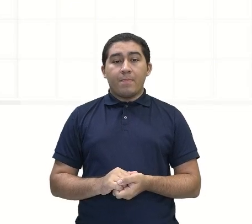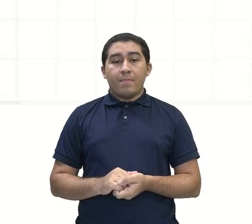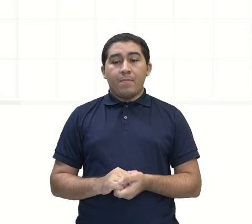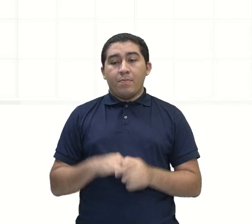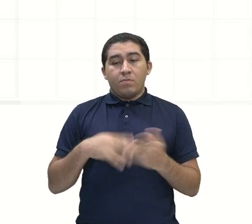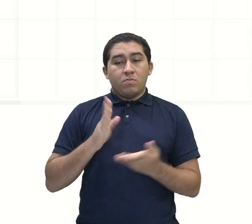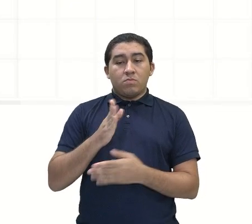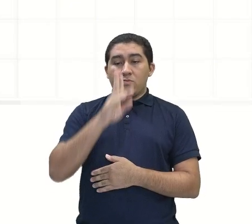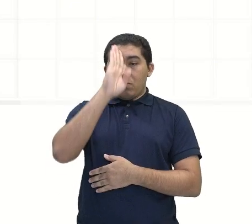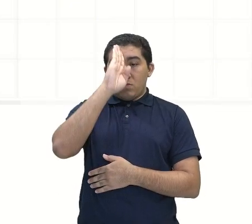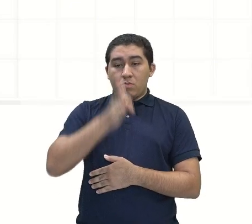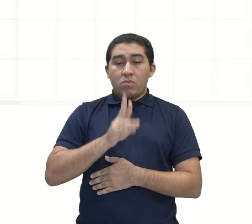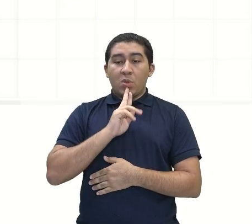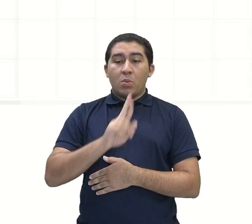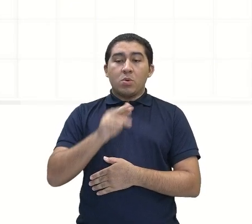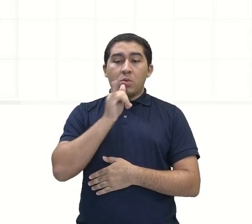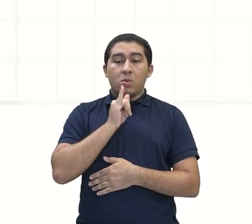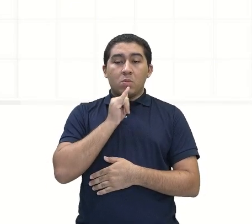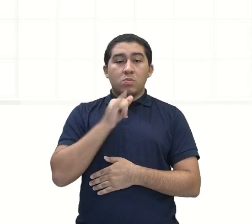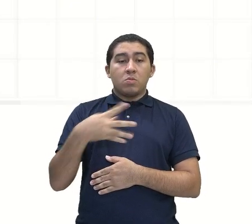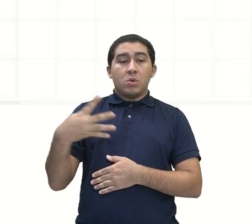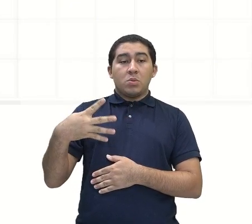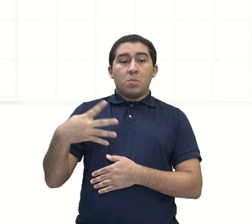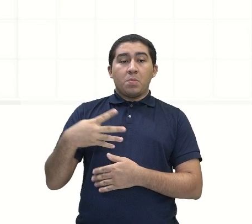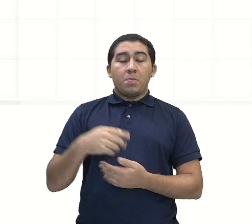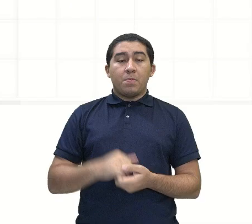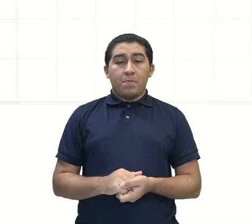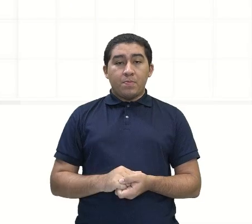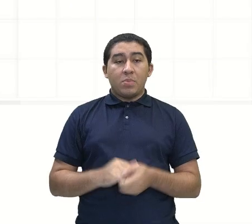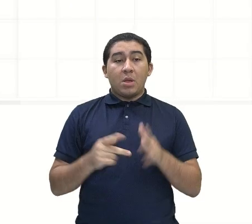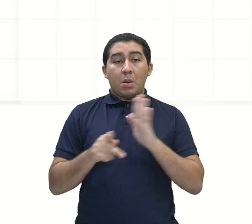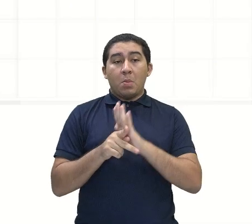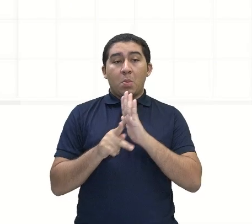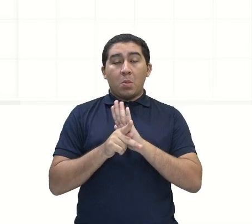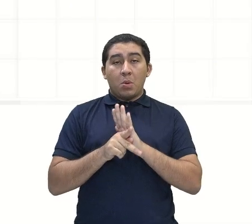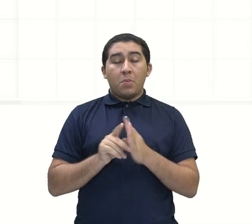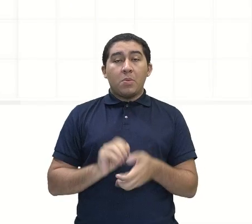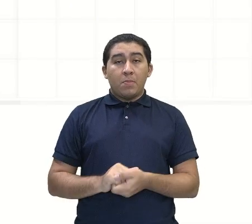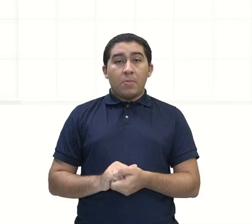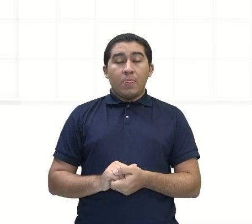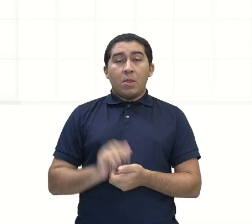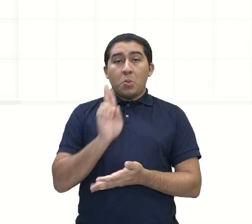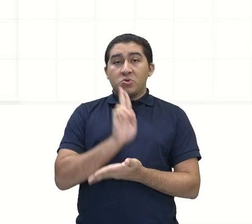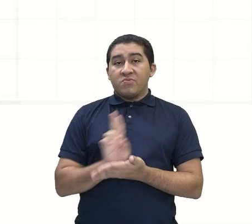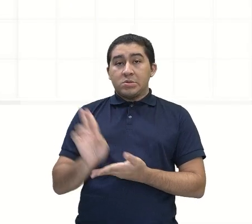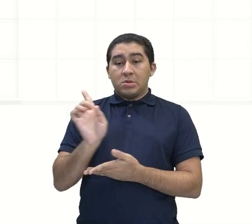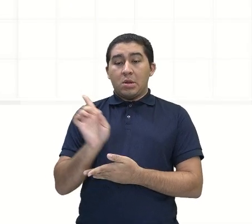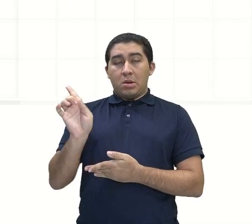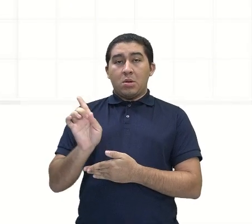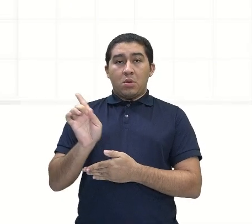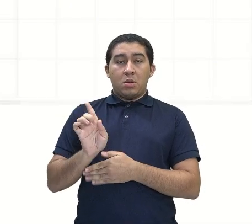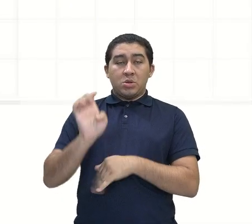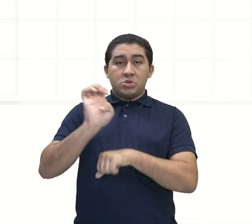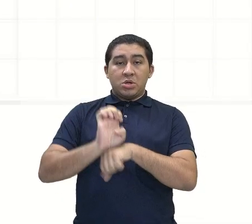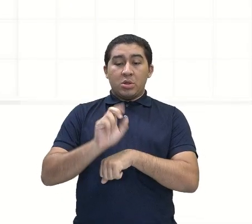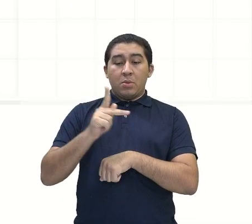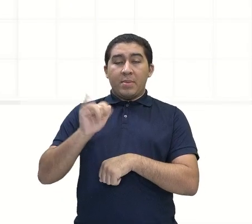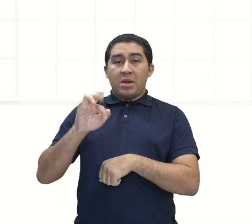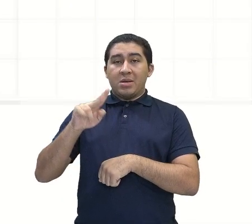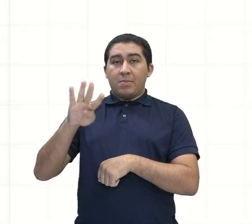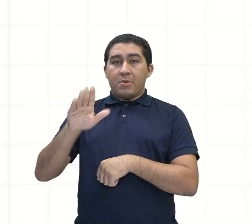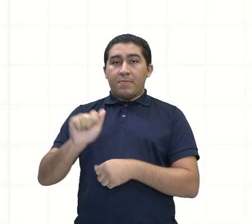o resultado do exemplo de número 4, né? O exemplo aí da Universidade Estadual da Paraíba. Tranquilo, né,